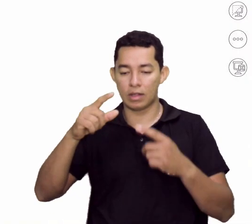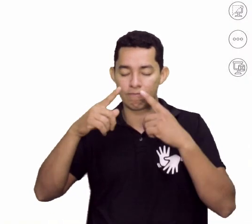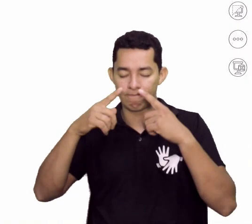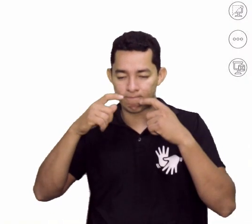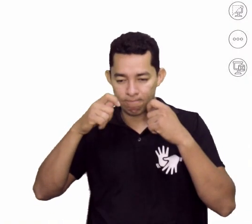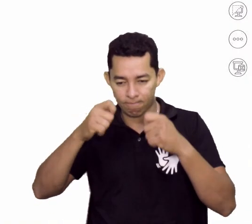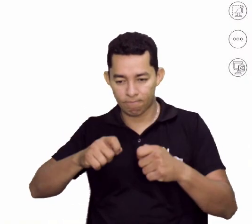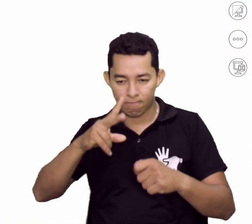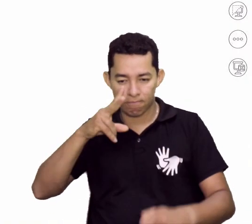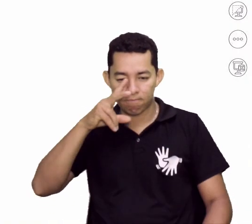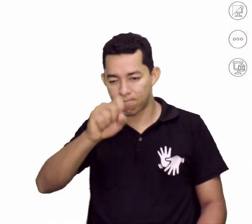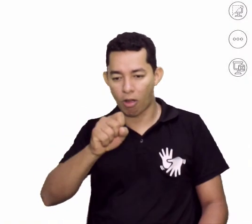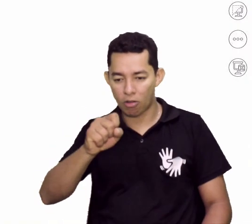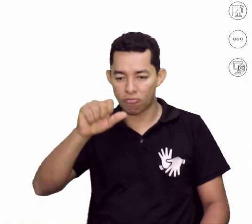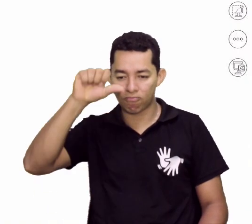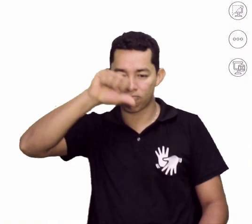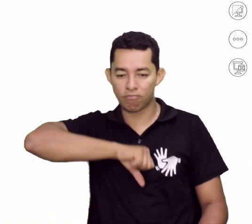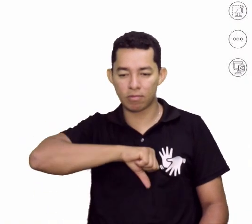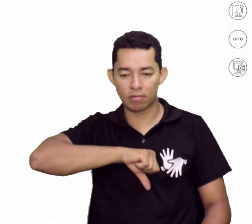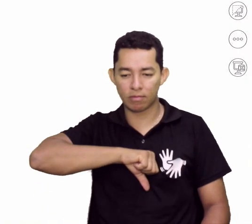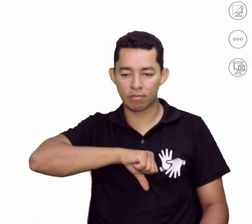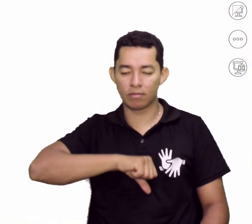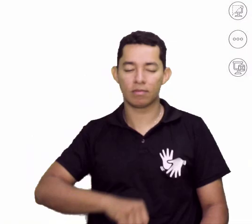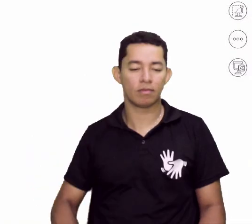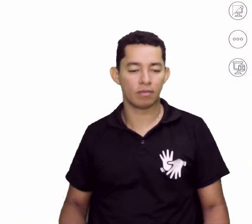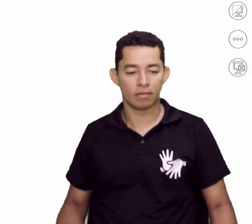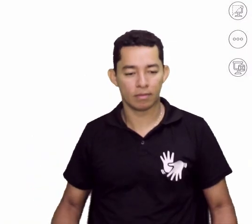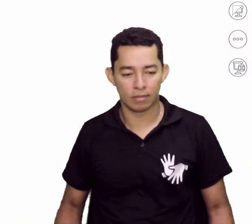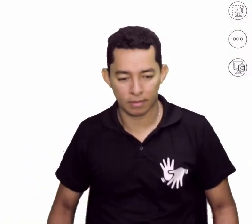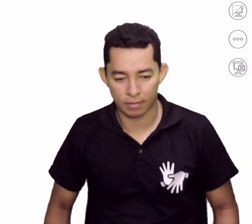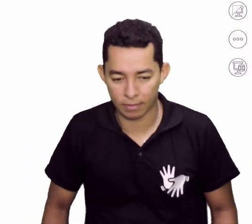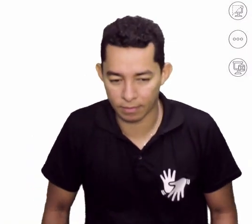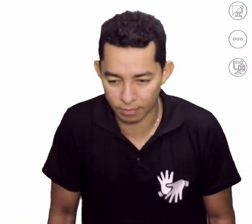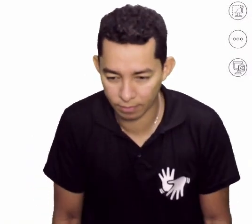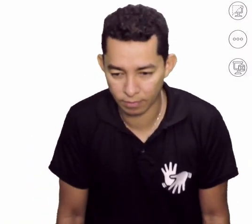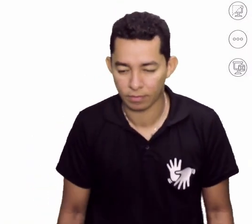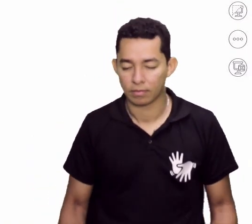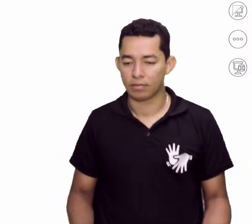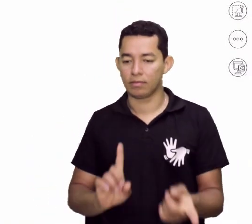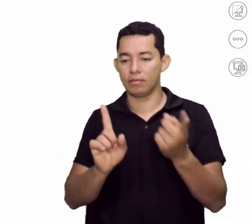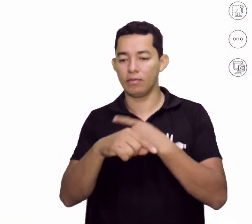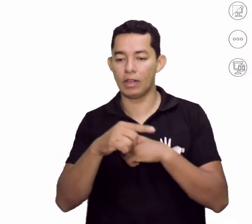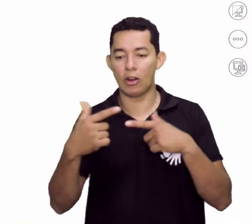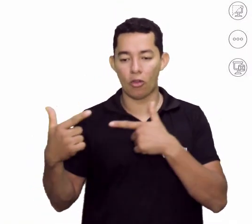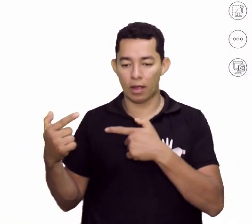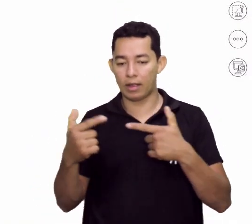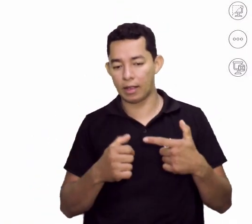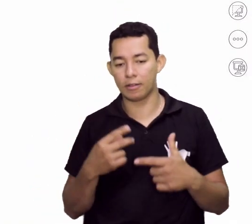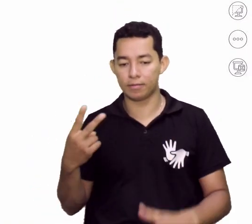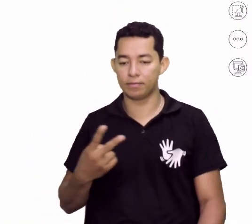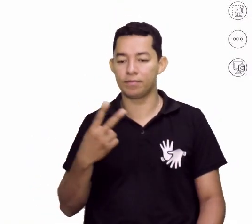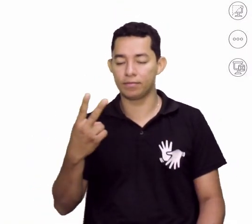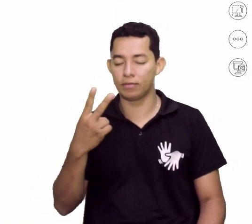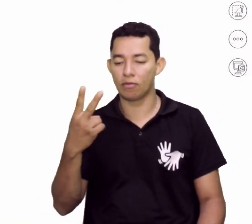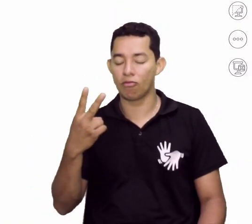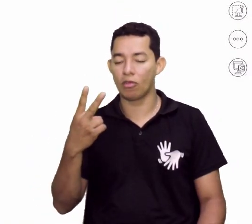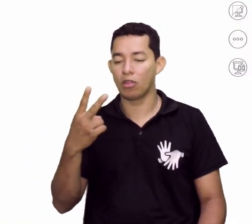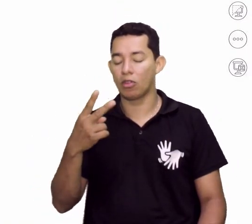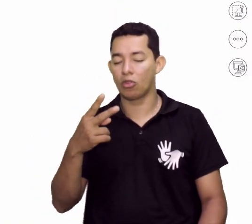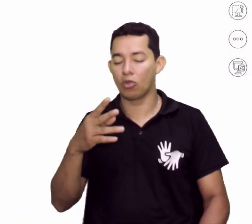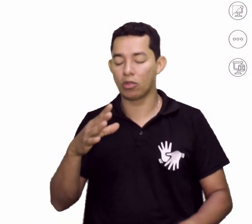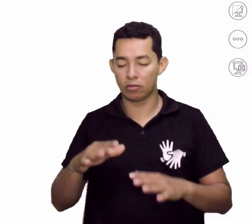pessimista. Eita, me empolguei. Aversão à guerra e aos valores burgueses, crítica